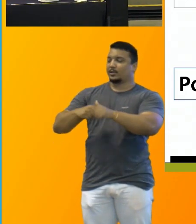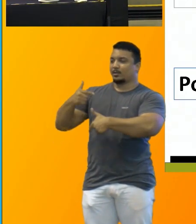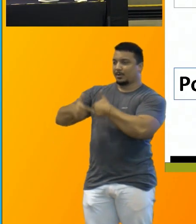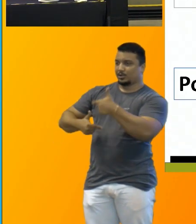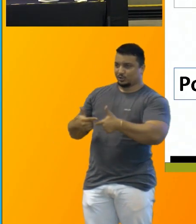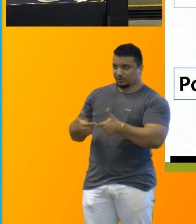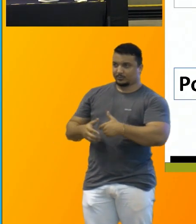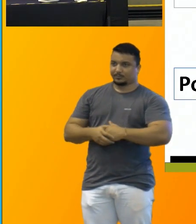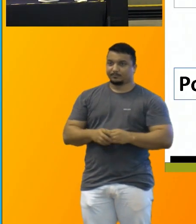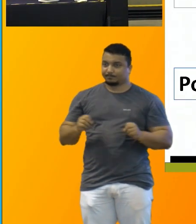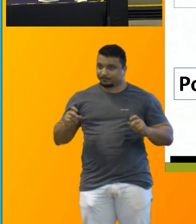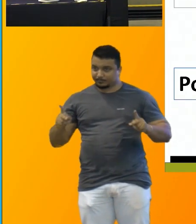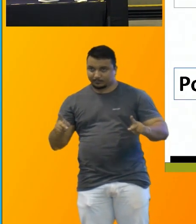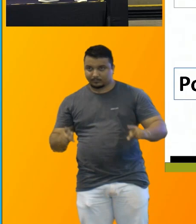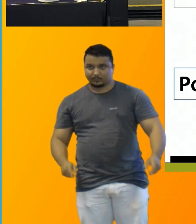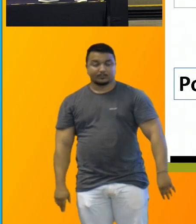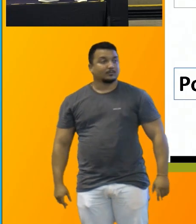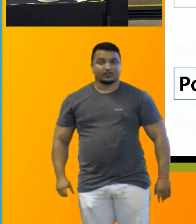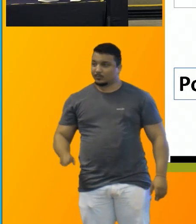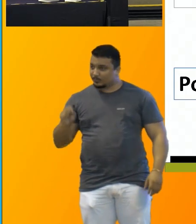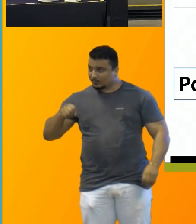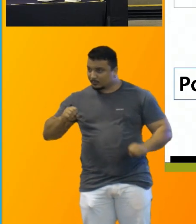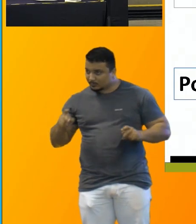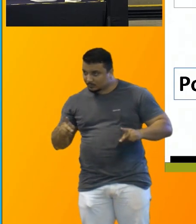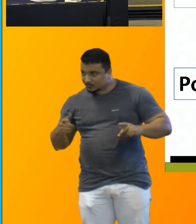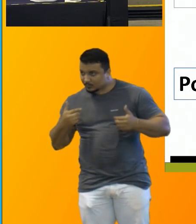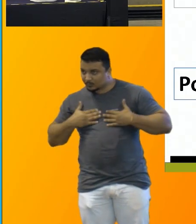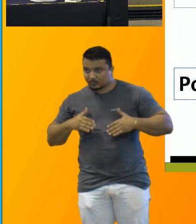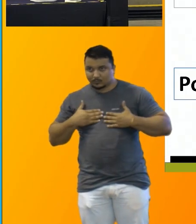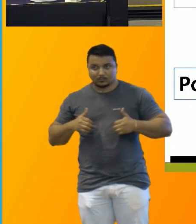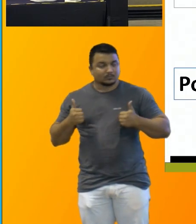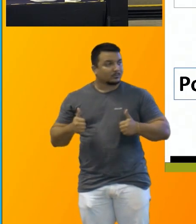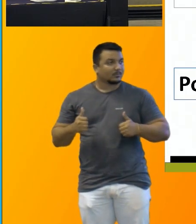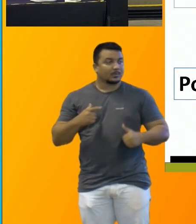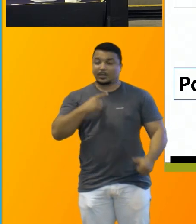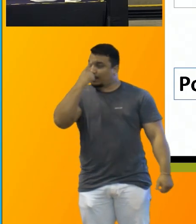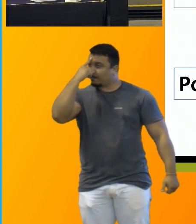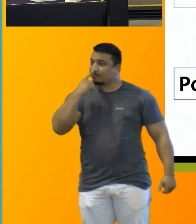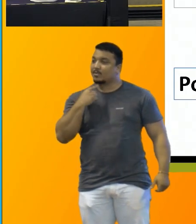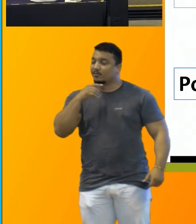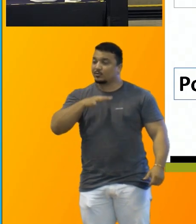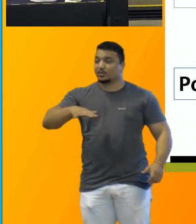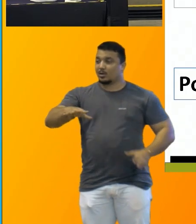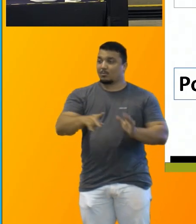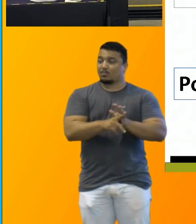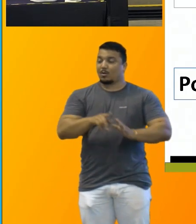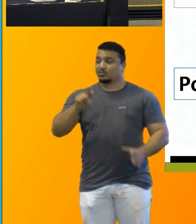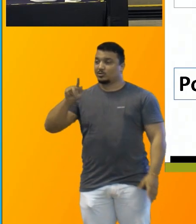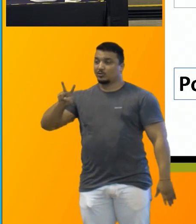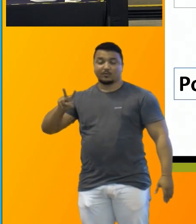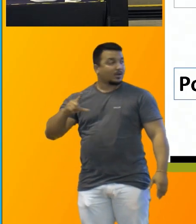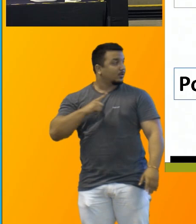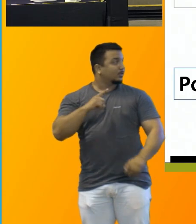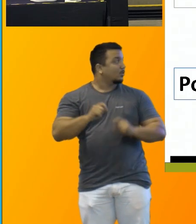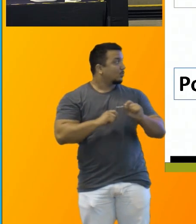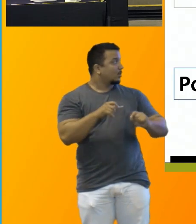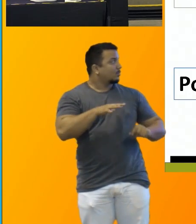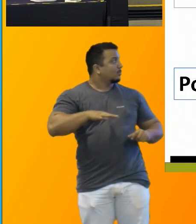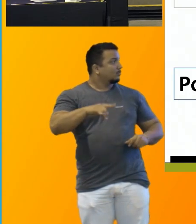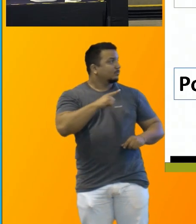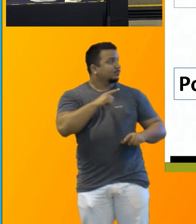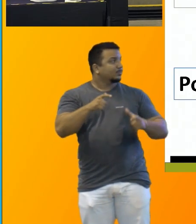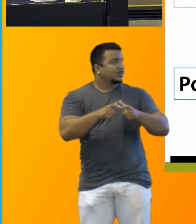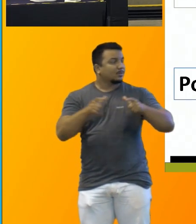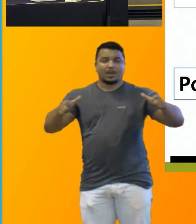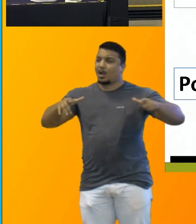Trabalhistas. Tudo bem? Sim ou não? O perfil geral de Vargas, olha só como essa tela é a mais importante,